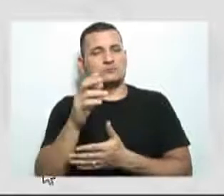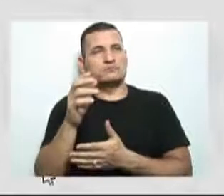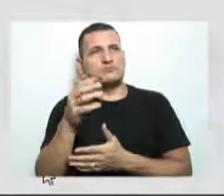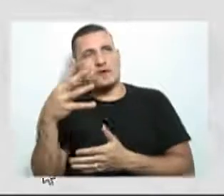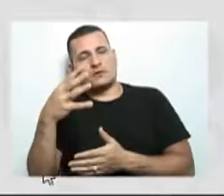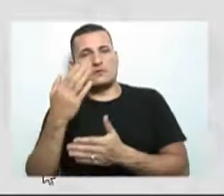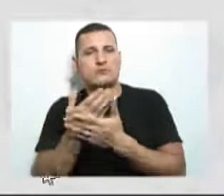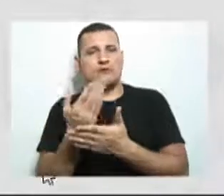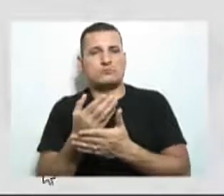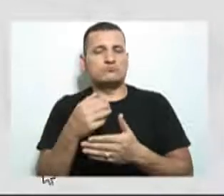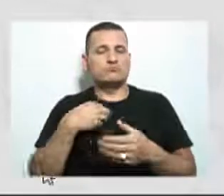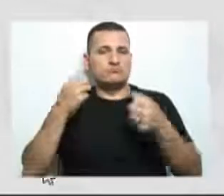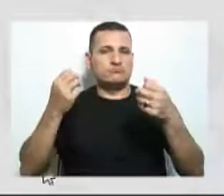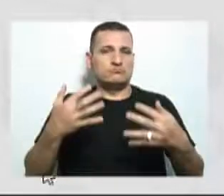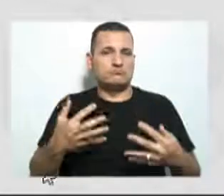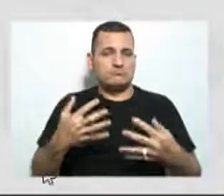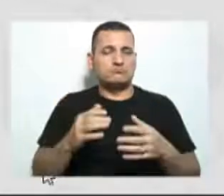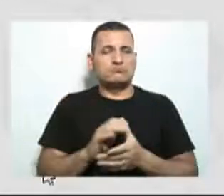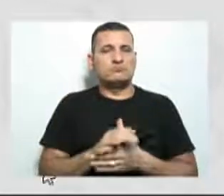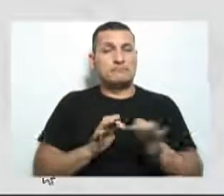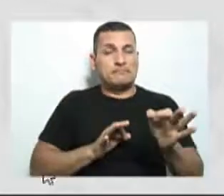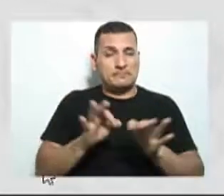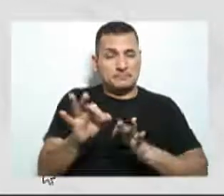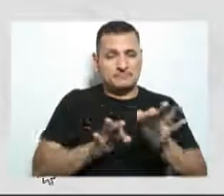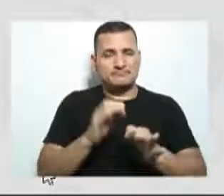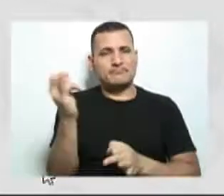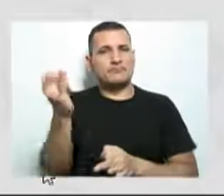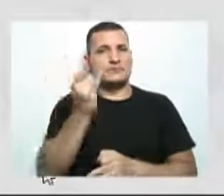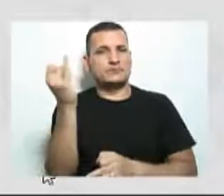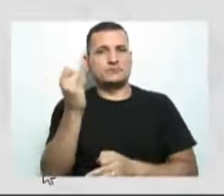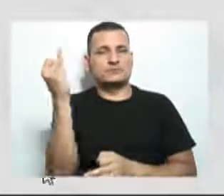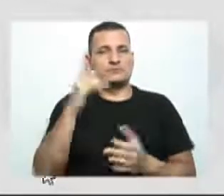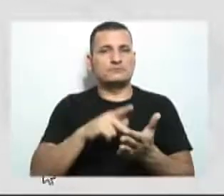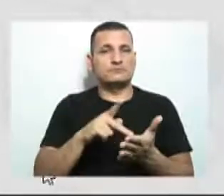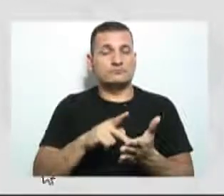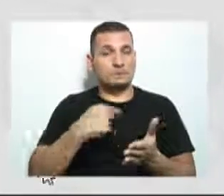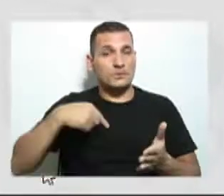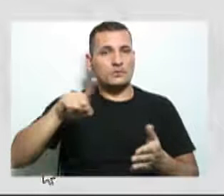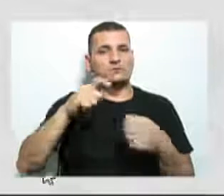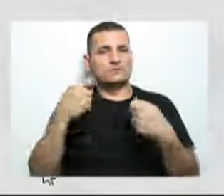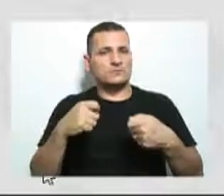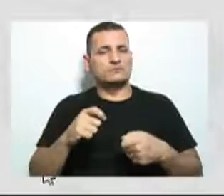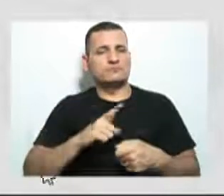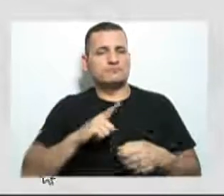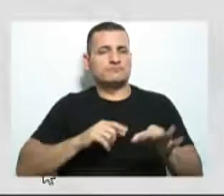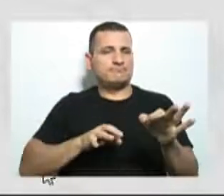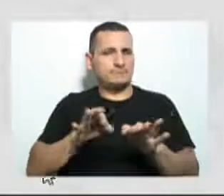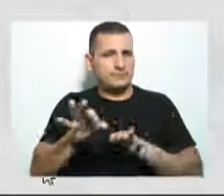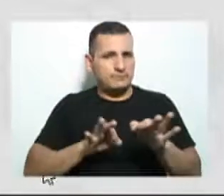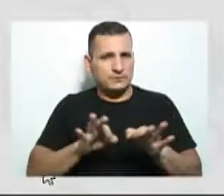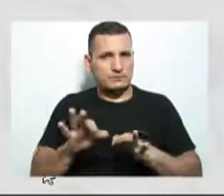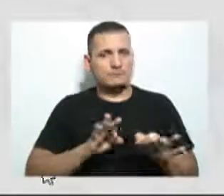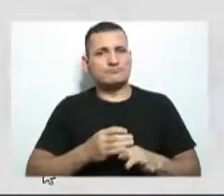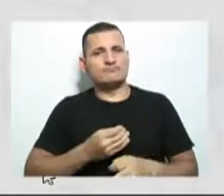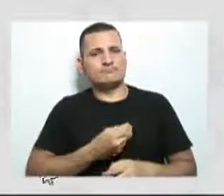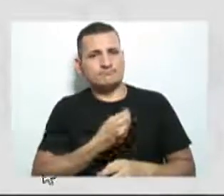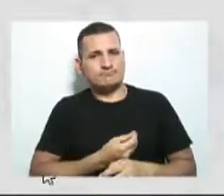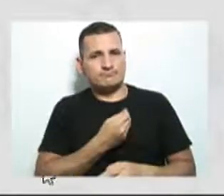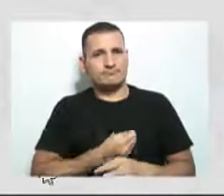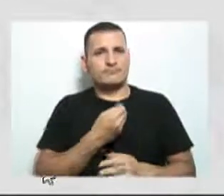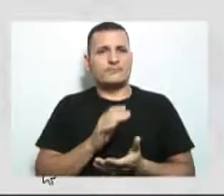Sem planejamento não dá para viver, hein? Precisamos ter planejamento na nossa vida,